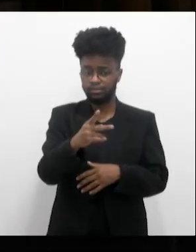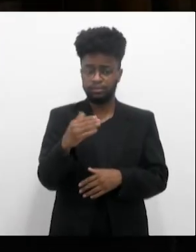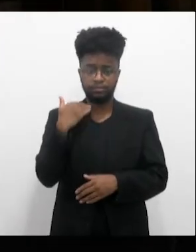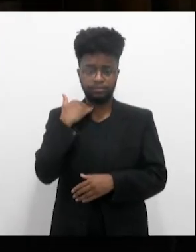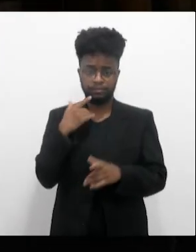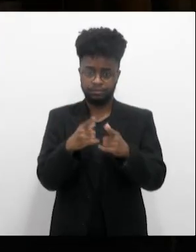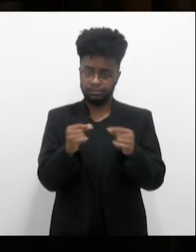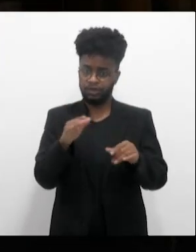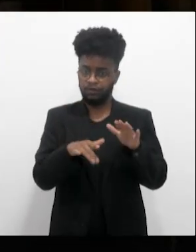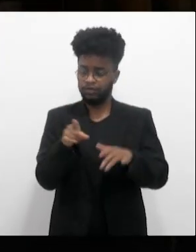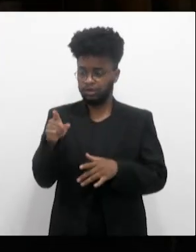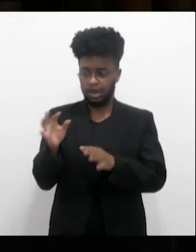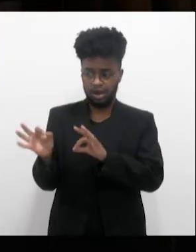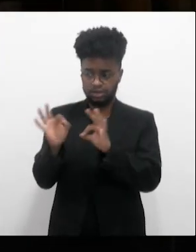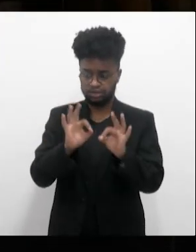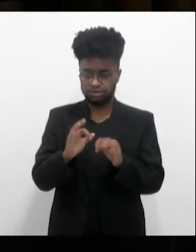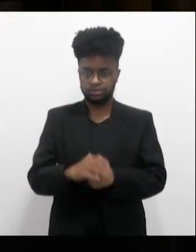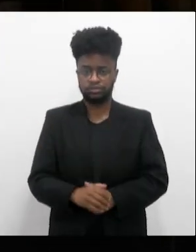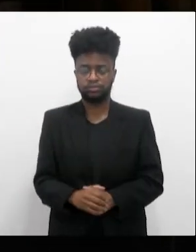estar acompanhando.